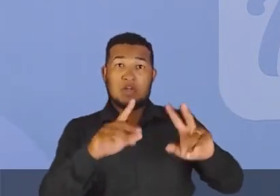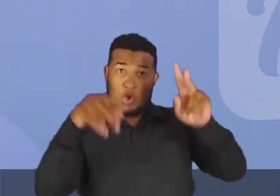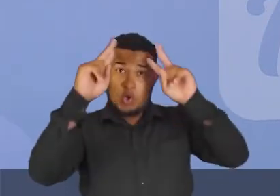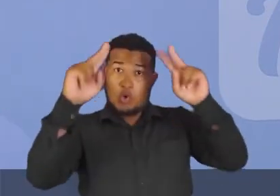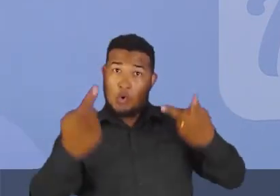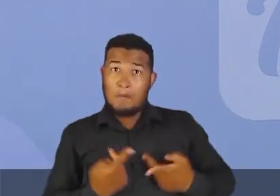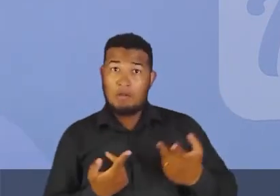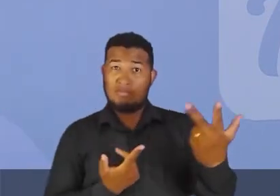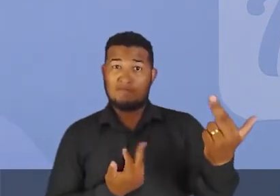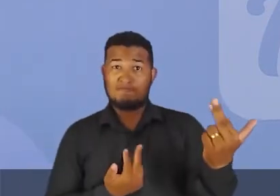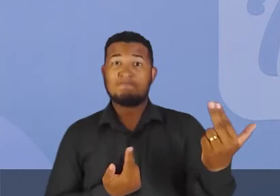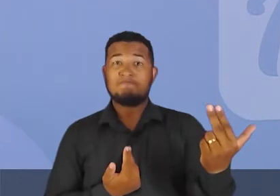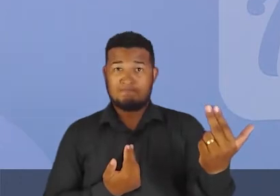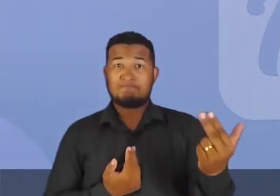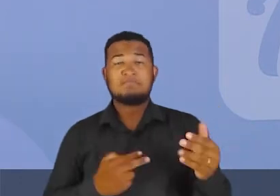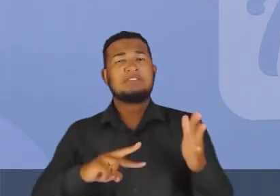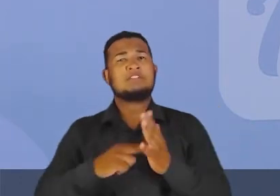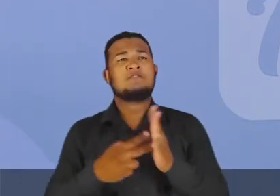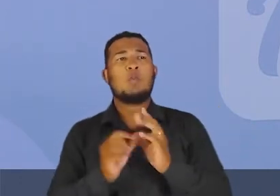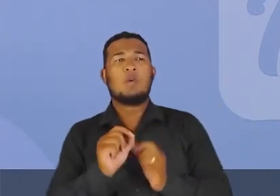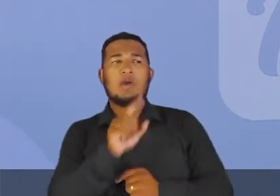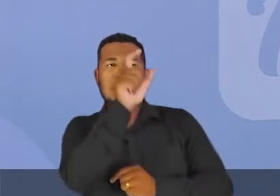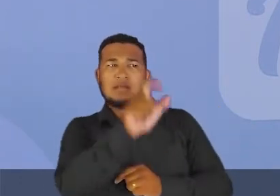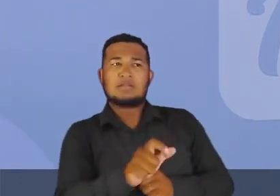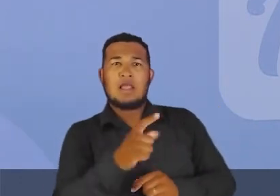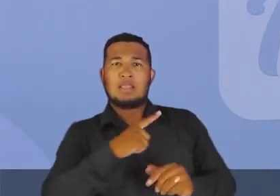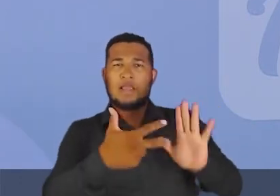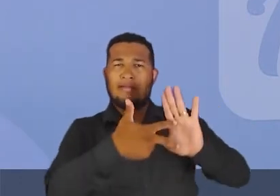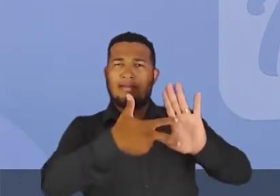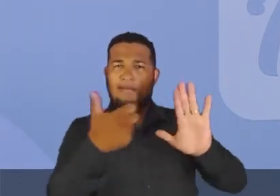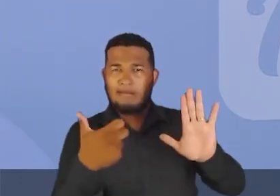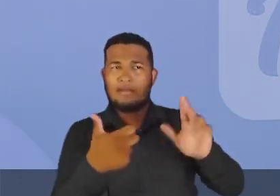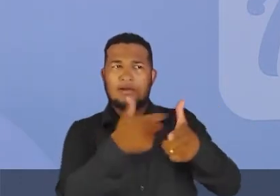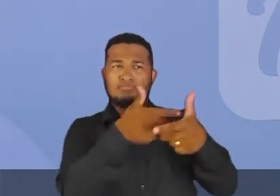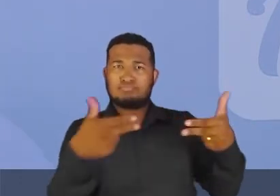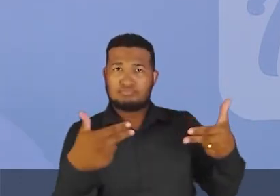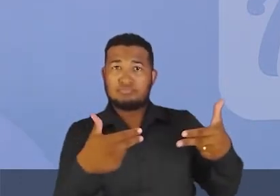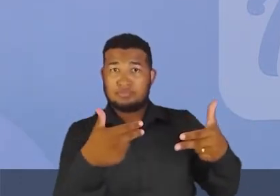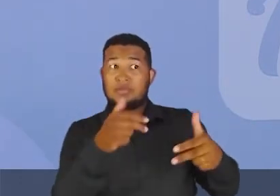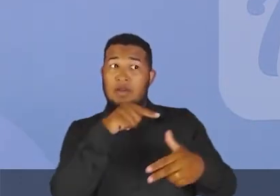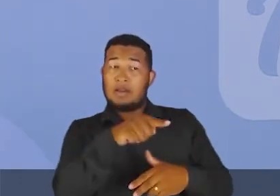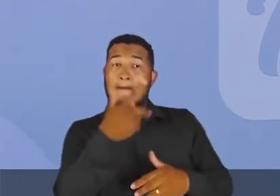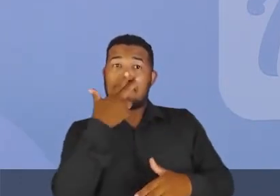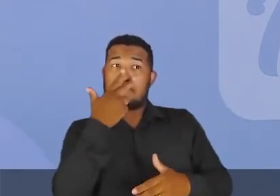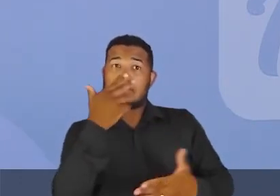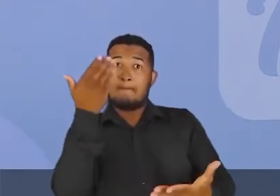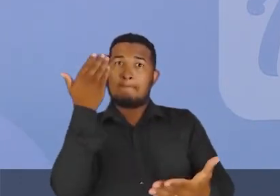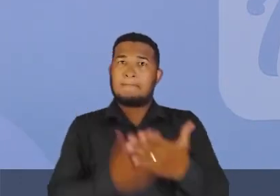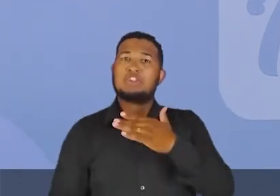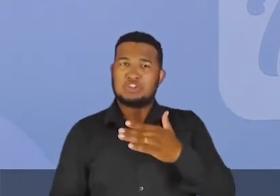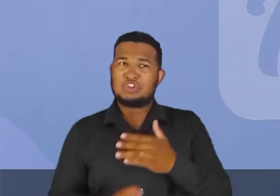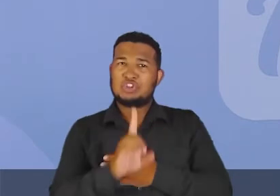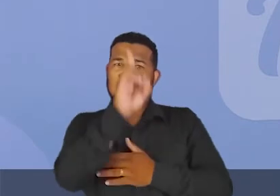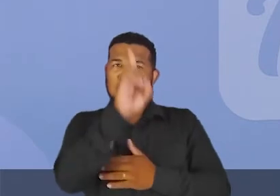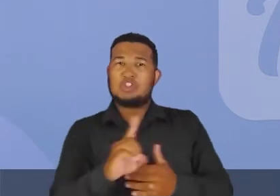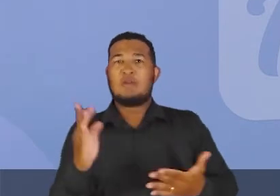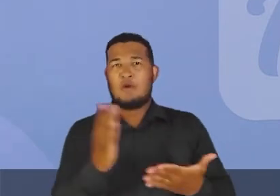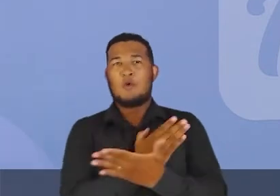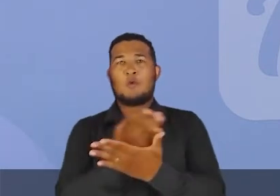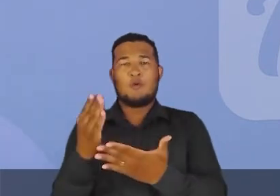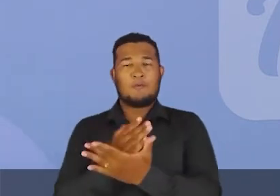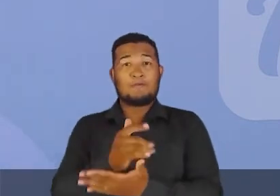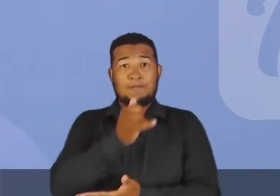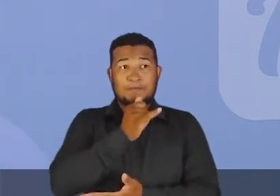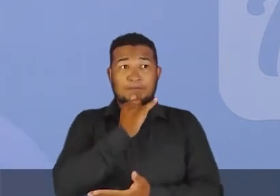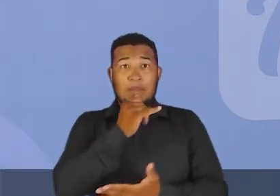São seres humanos que, por terem cometido um crime, eles perderam alguns dos seus direitos. Eles, por